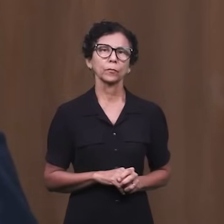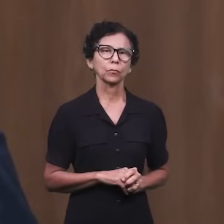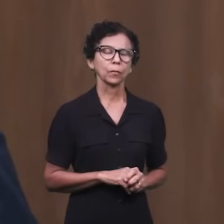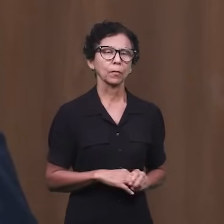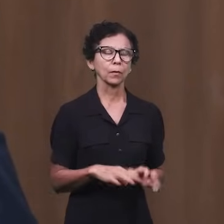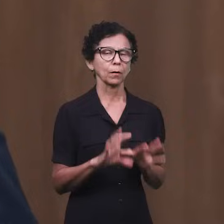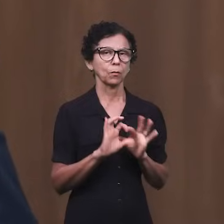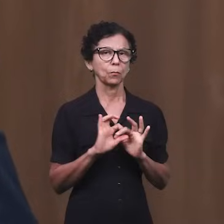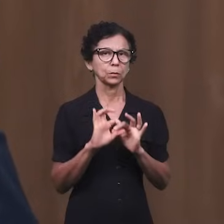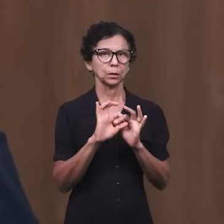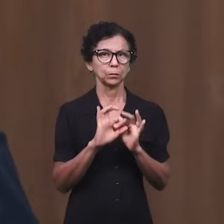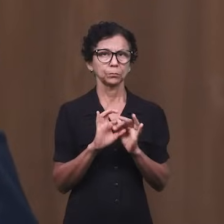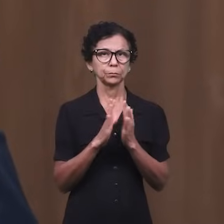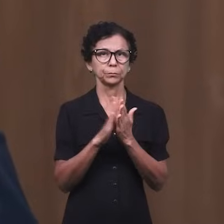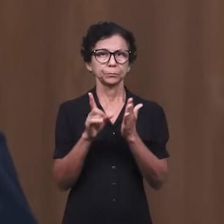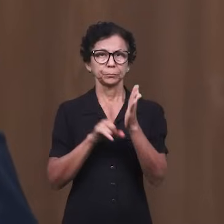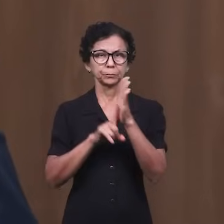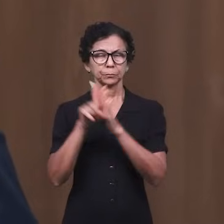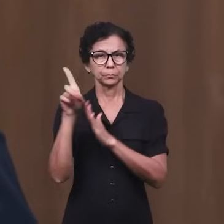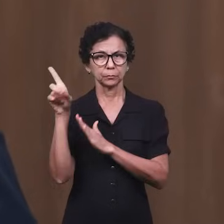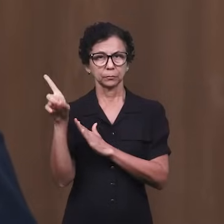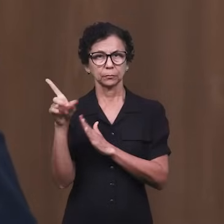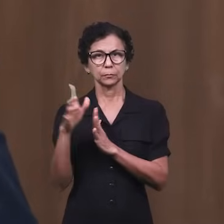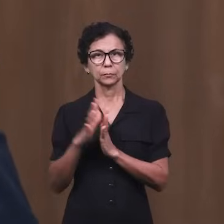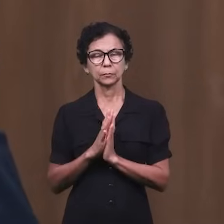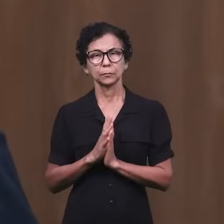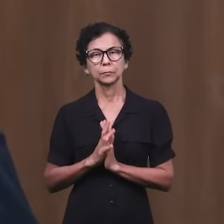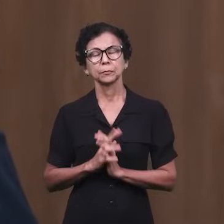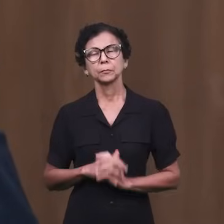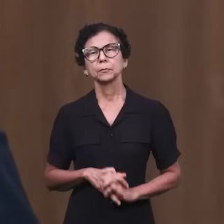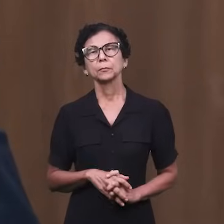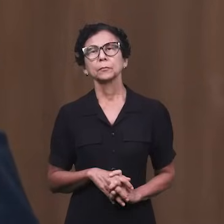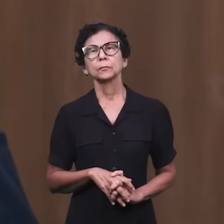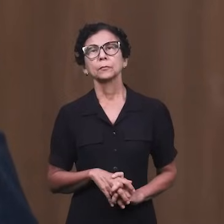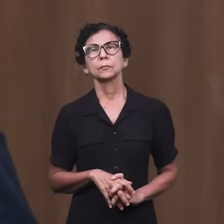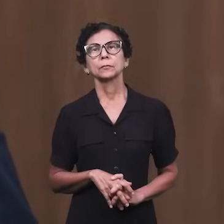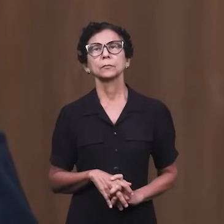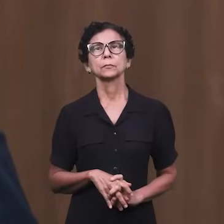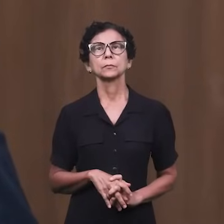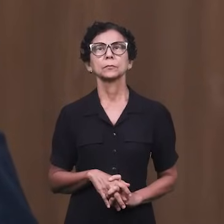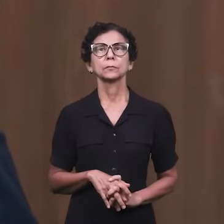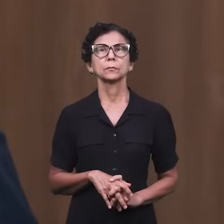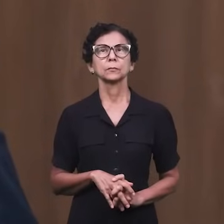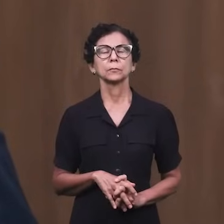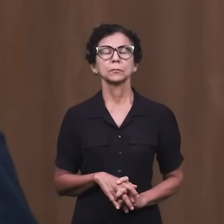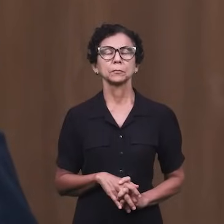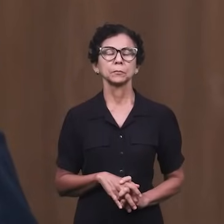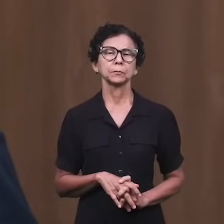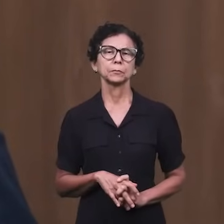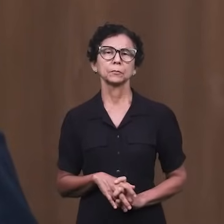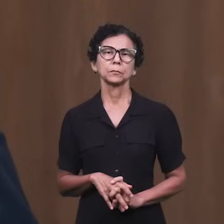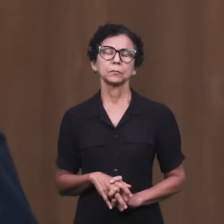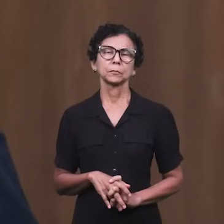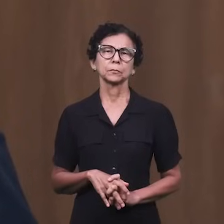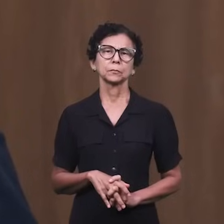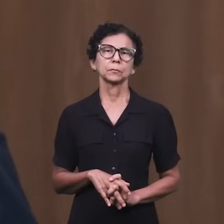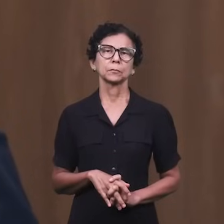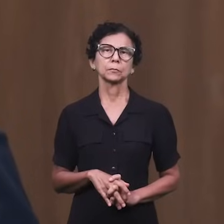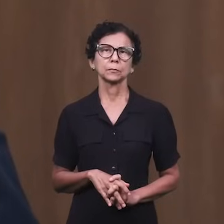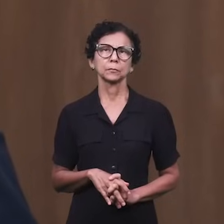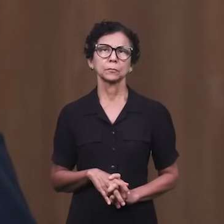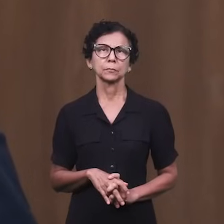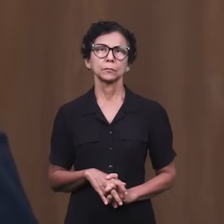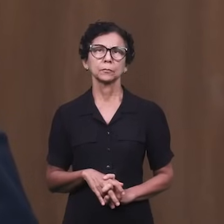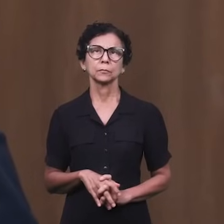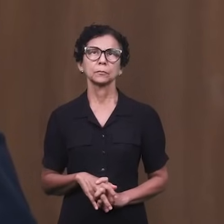no espírito e aí é da economia de Deus Deus vai eh dentro do plano